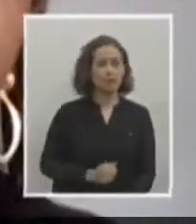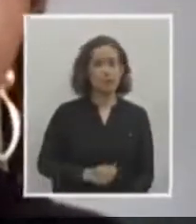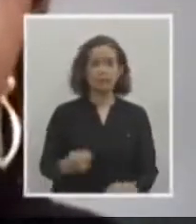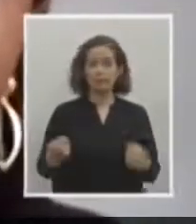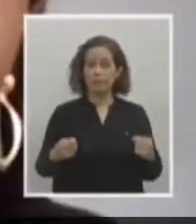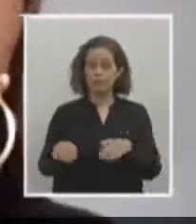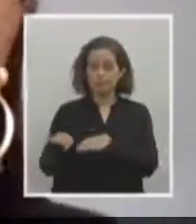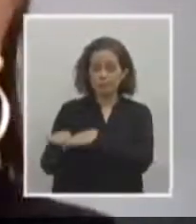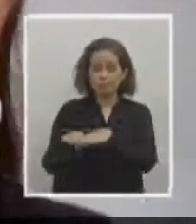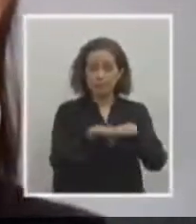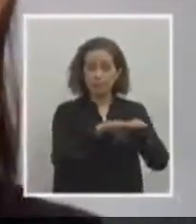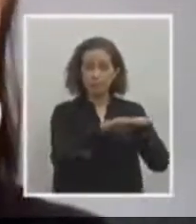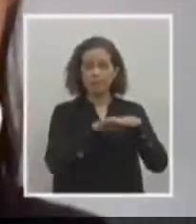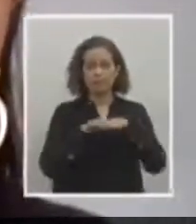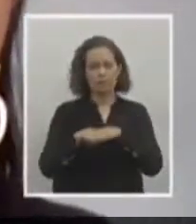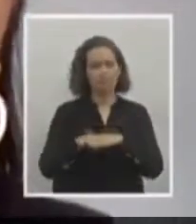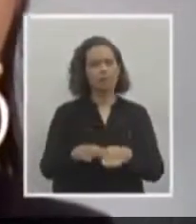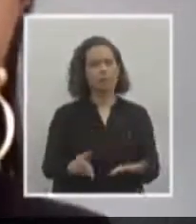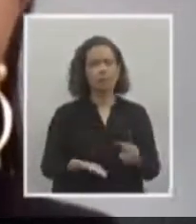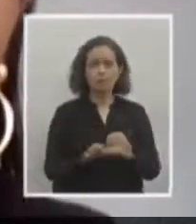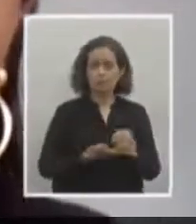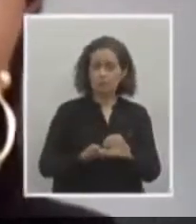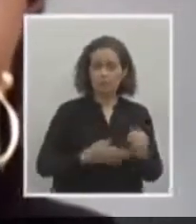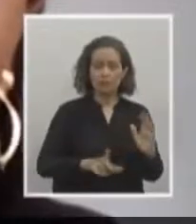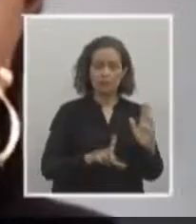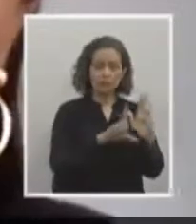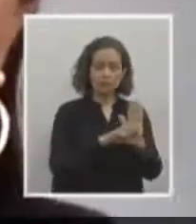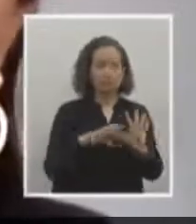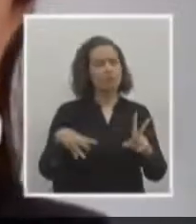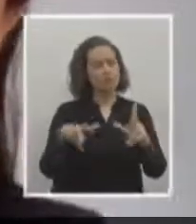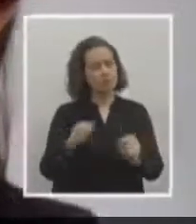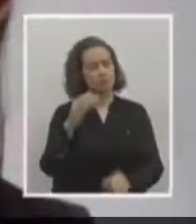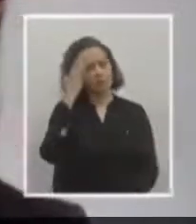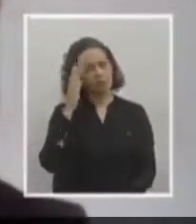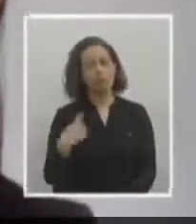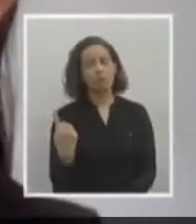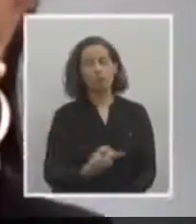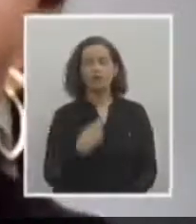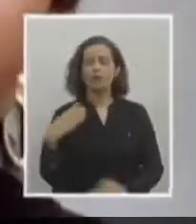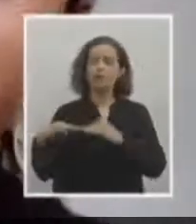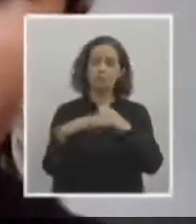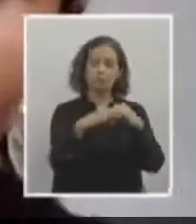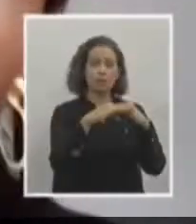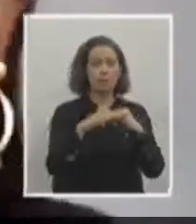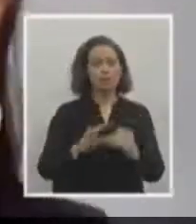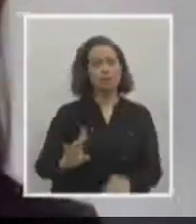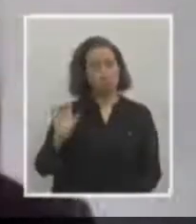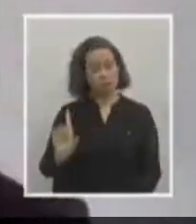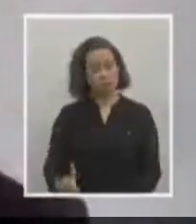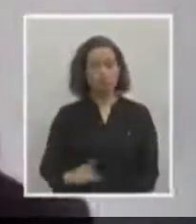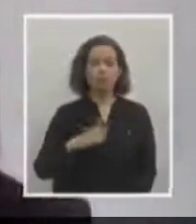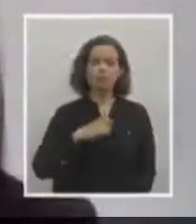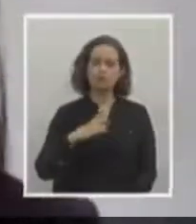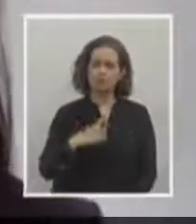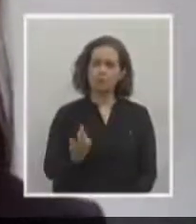e sim, baseado na lei, todos entenderão que somos iguais, que temos direitos e que temos